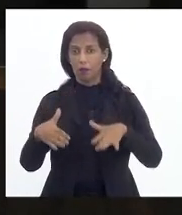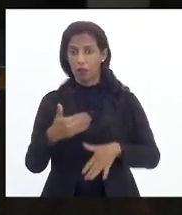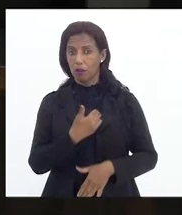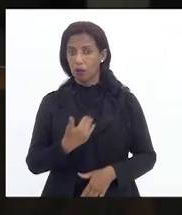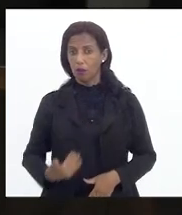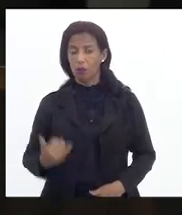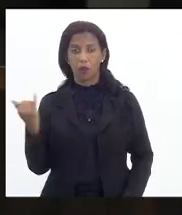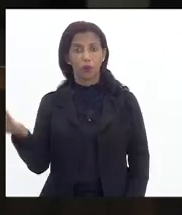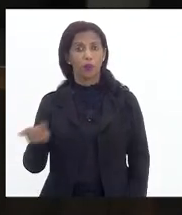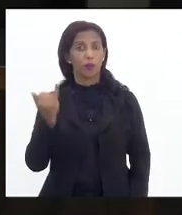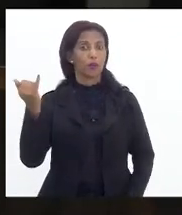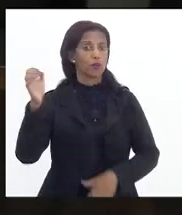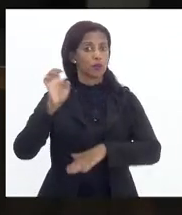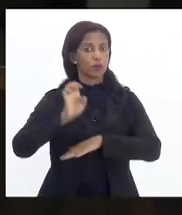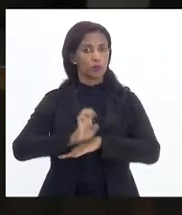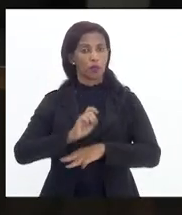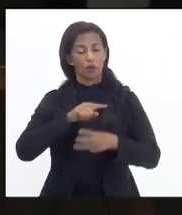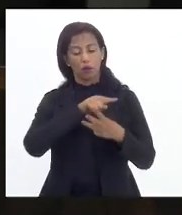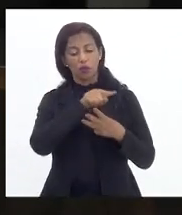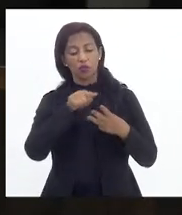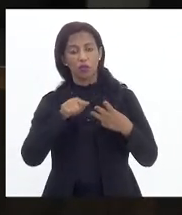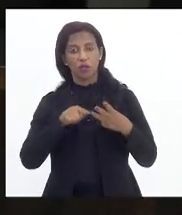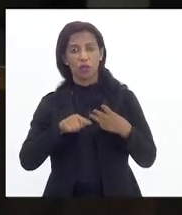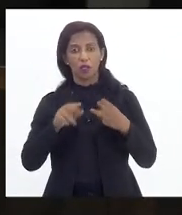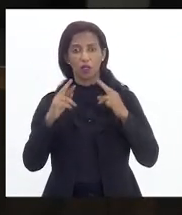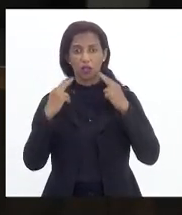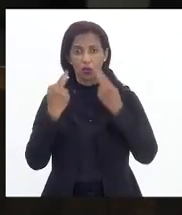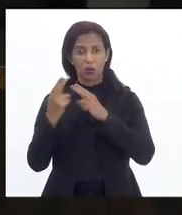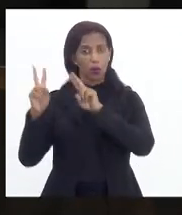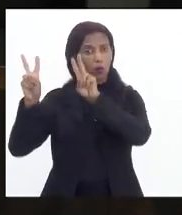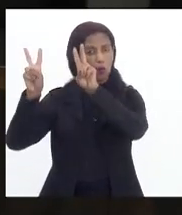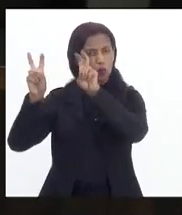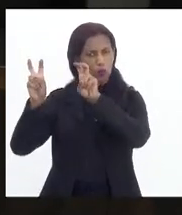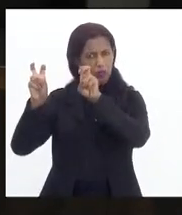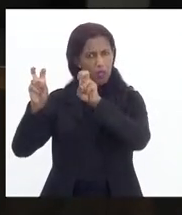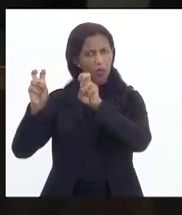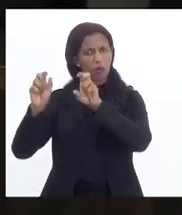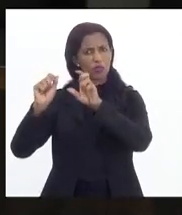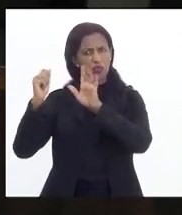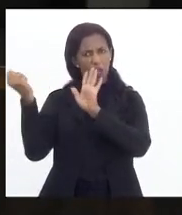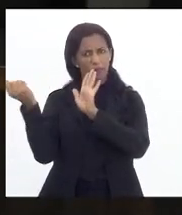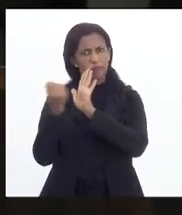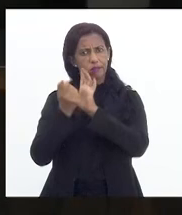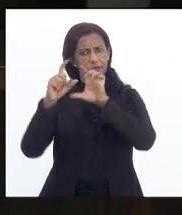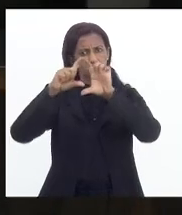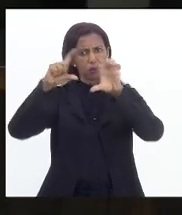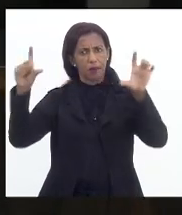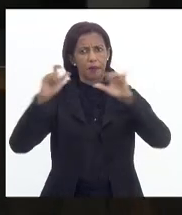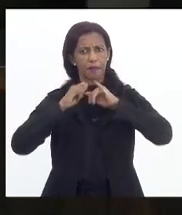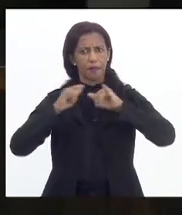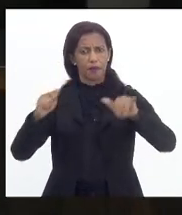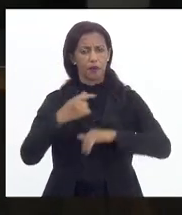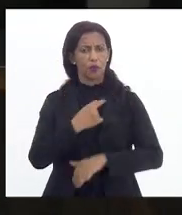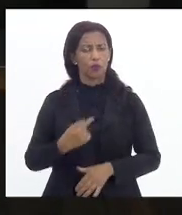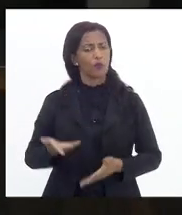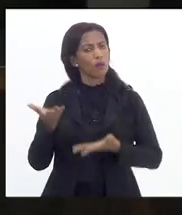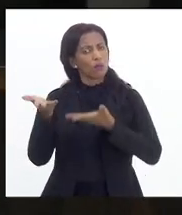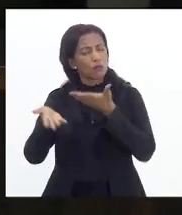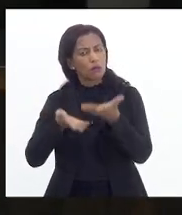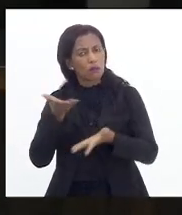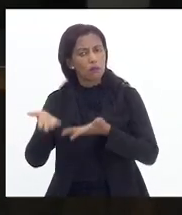fundamental para o estado teremos Três audiências públicas o tema já está posto as mensagens do governo que